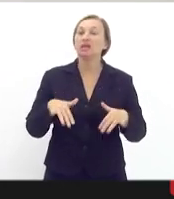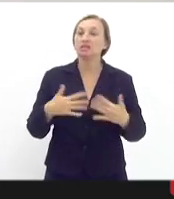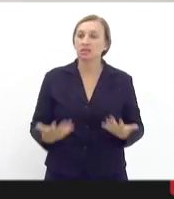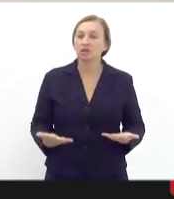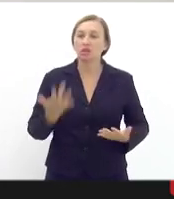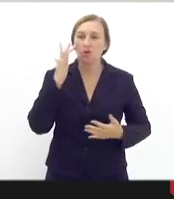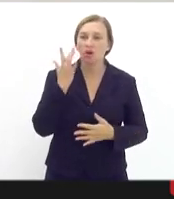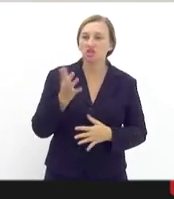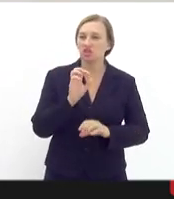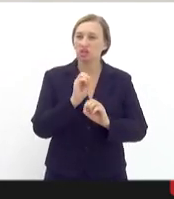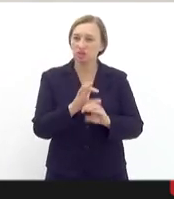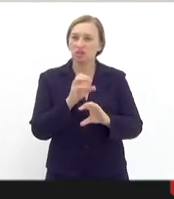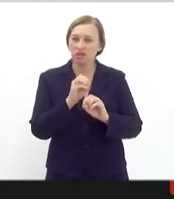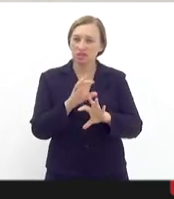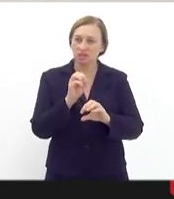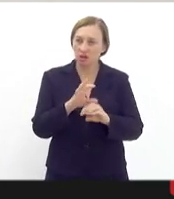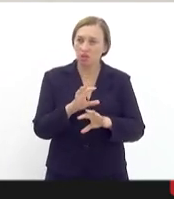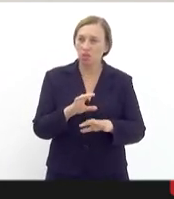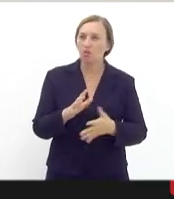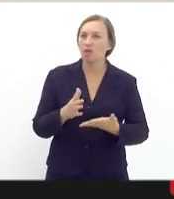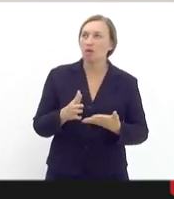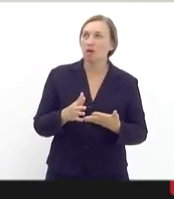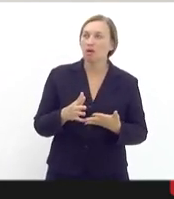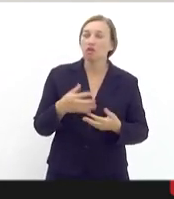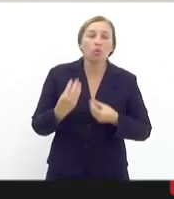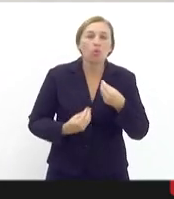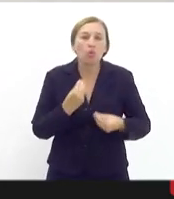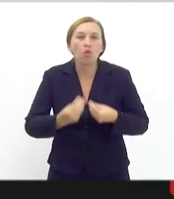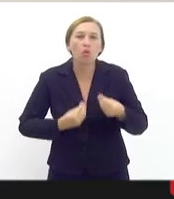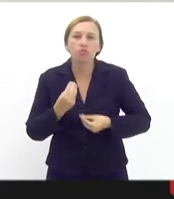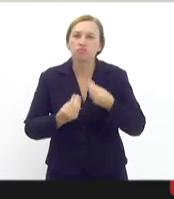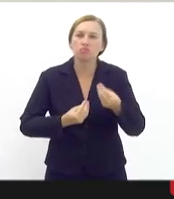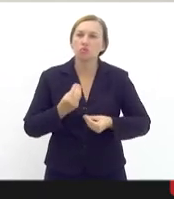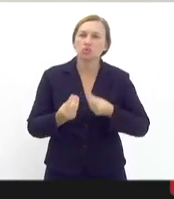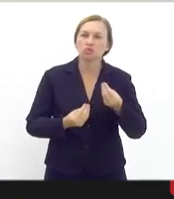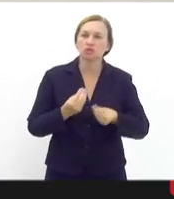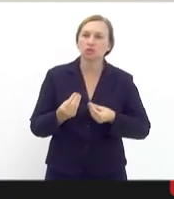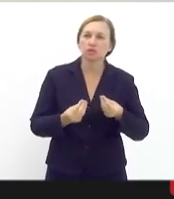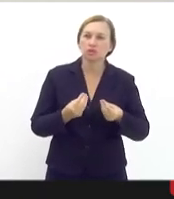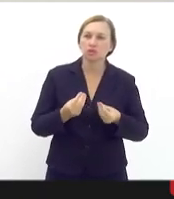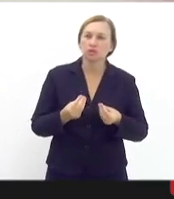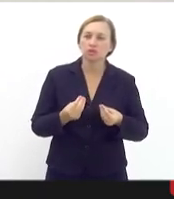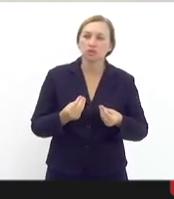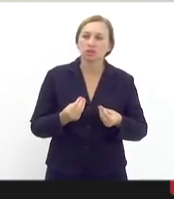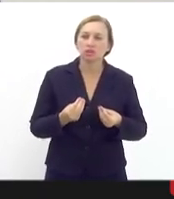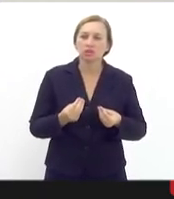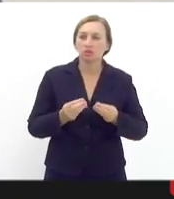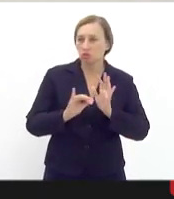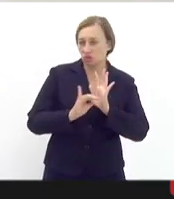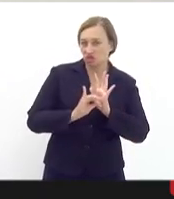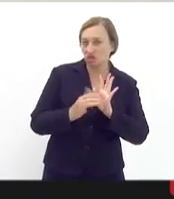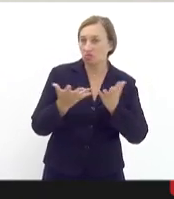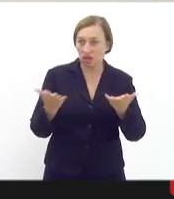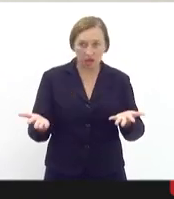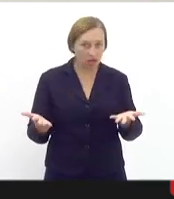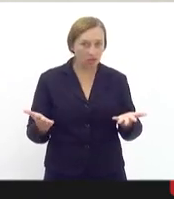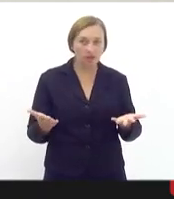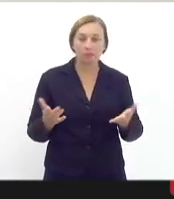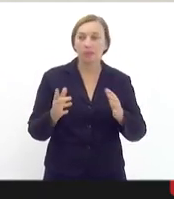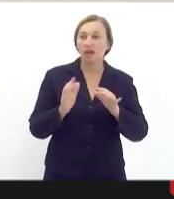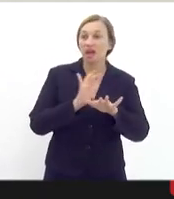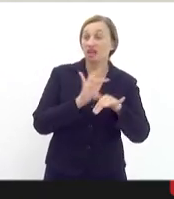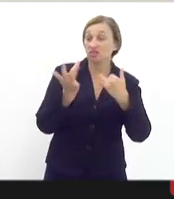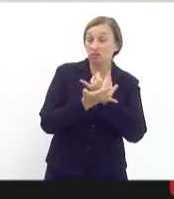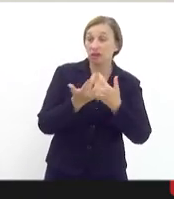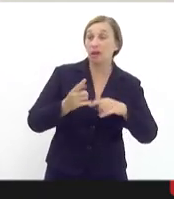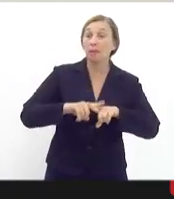qualquer educação midiática passa por como trazer... o digital está aí, a gente não é ludista, não quer acabar com o digital, mas